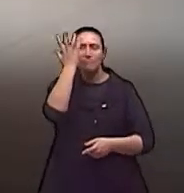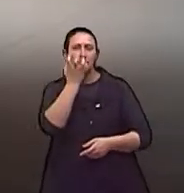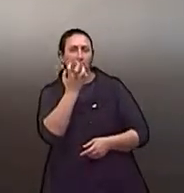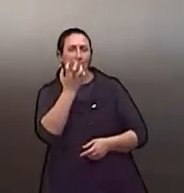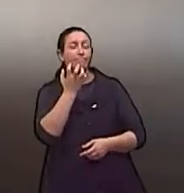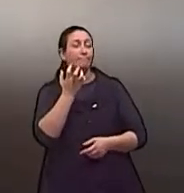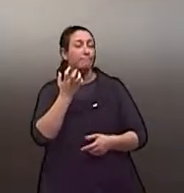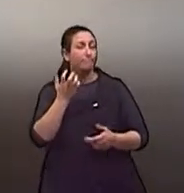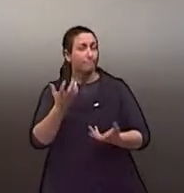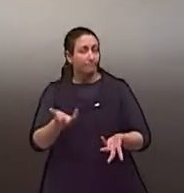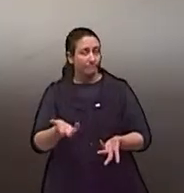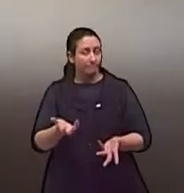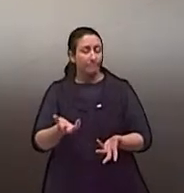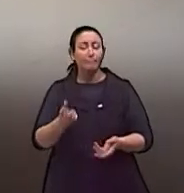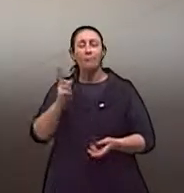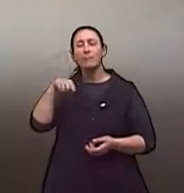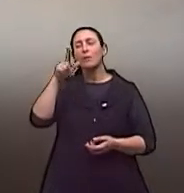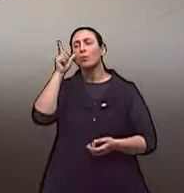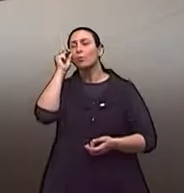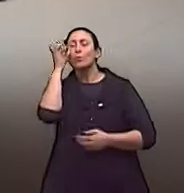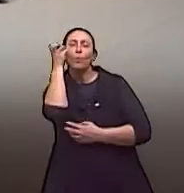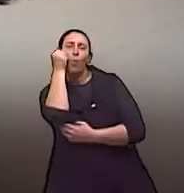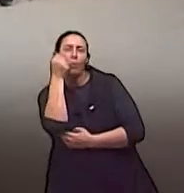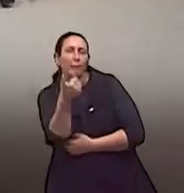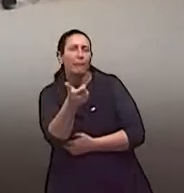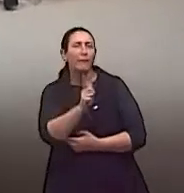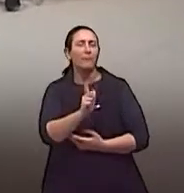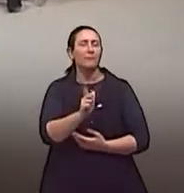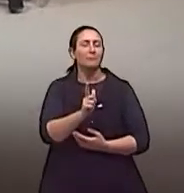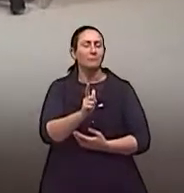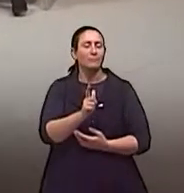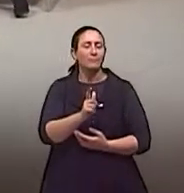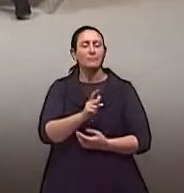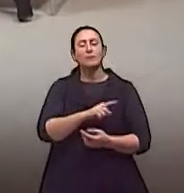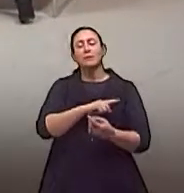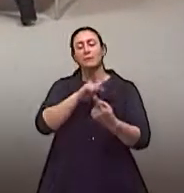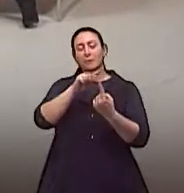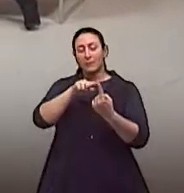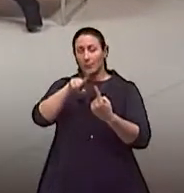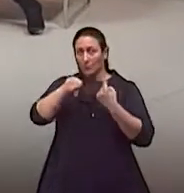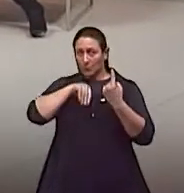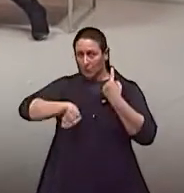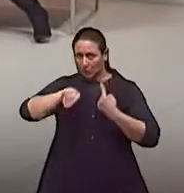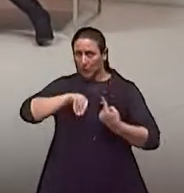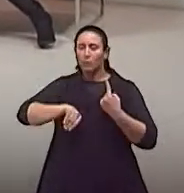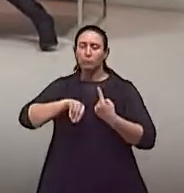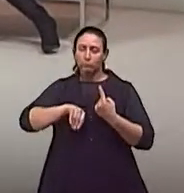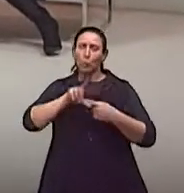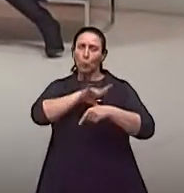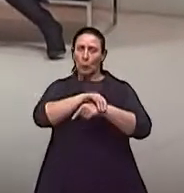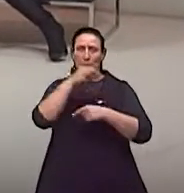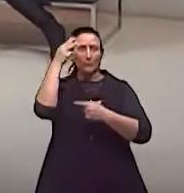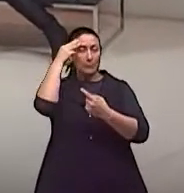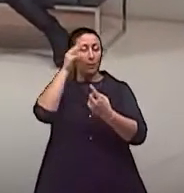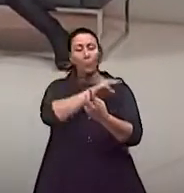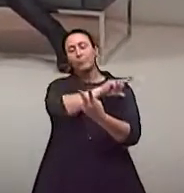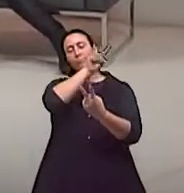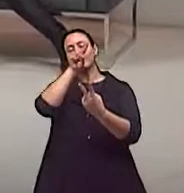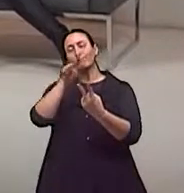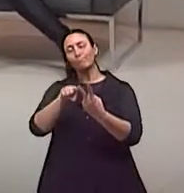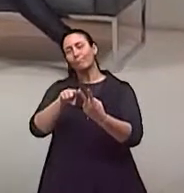exatamente insônia né E a outra grande e mais temida de todas as